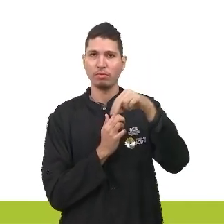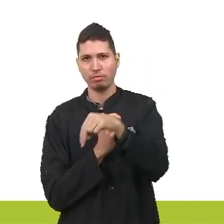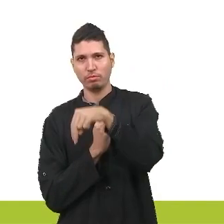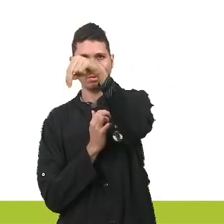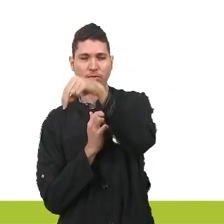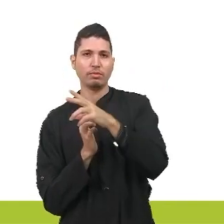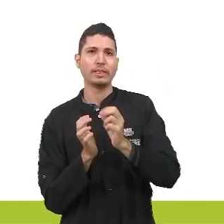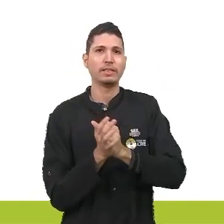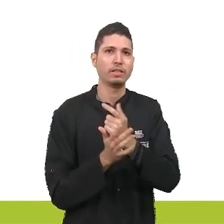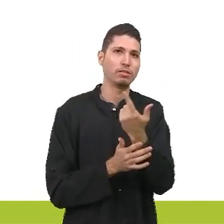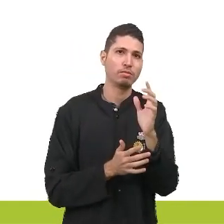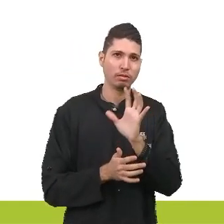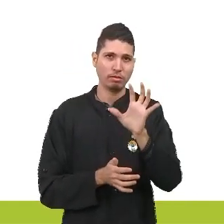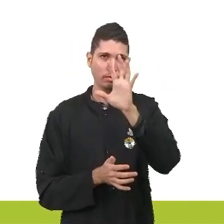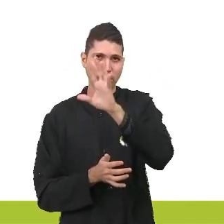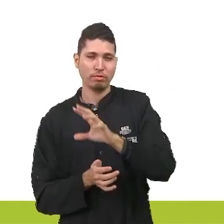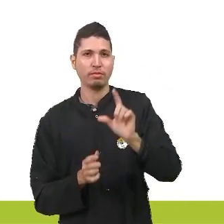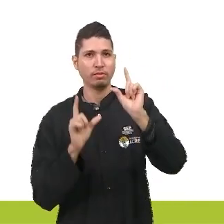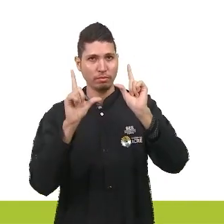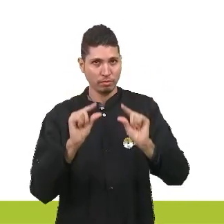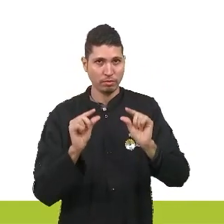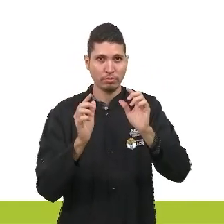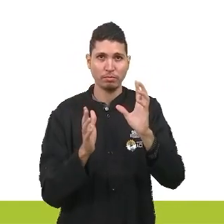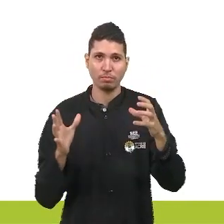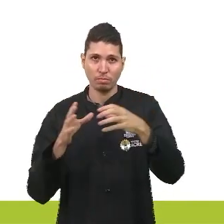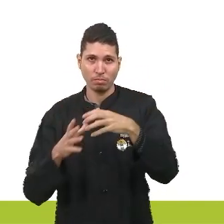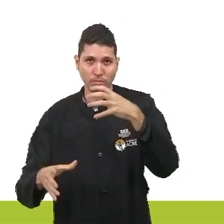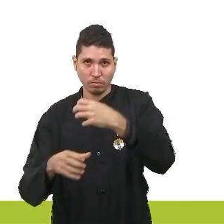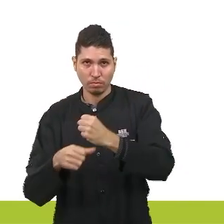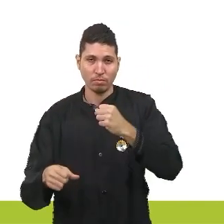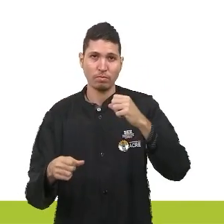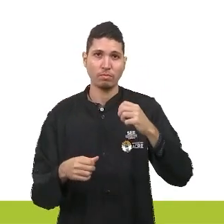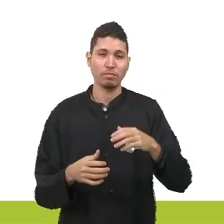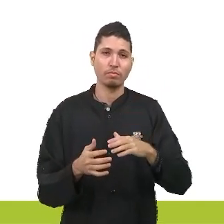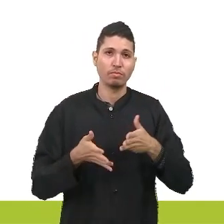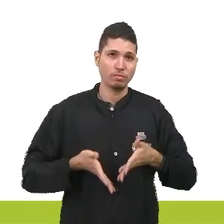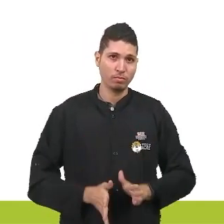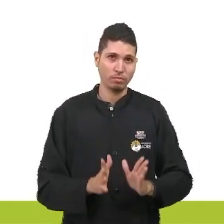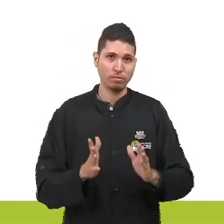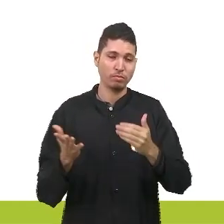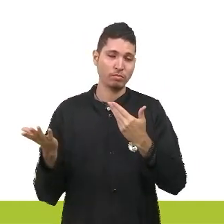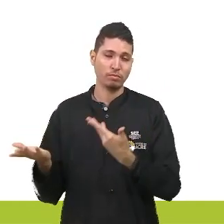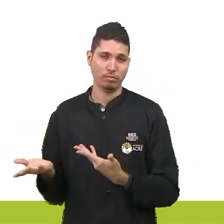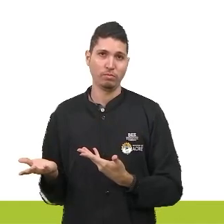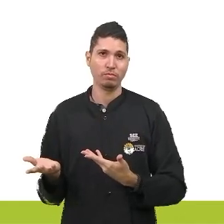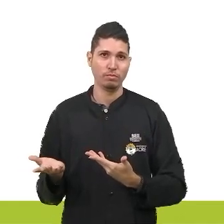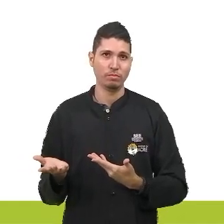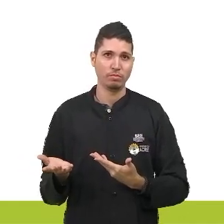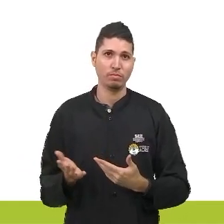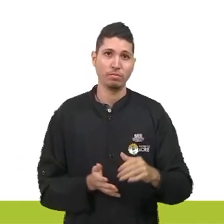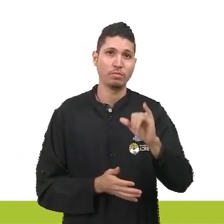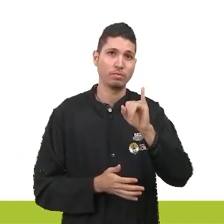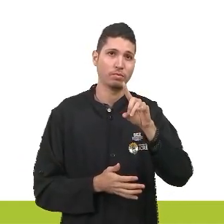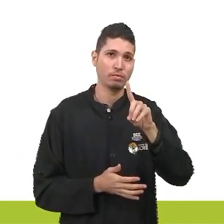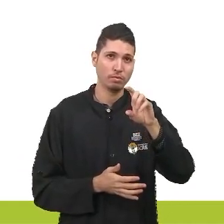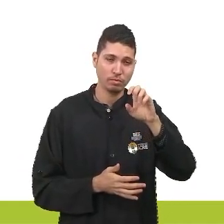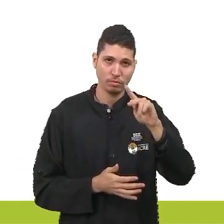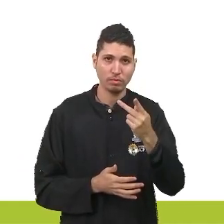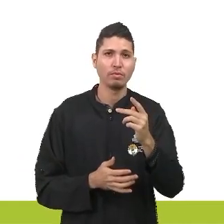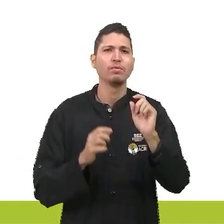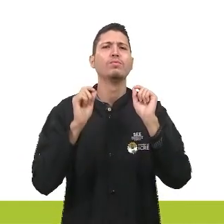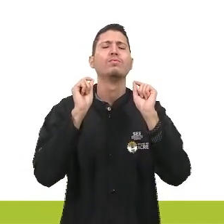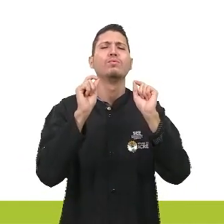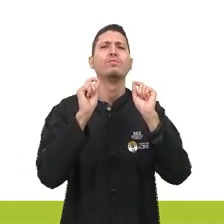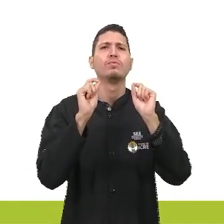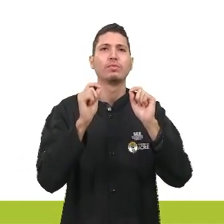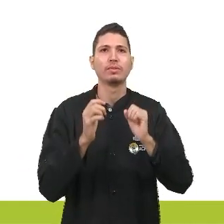outras regiões tem menos, tá? Taxa de natalidade, 14,16 por 1.000 habitantes. IDH, o que é o